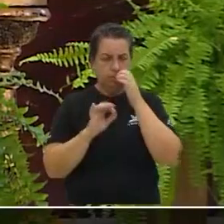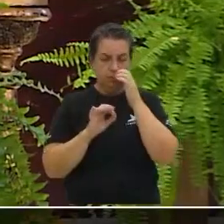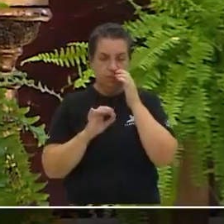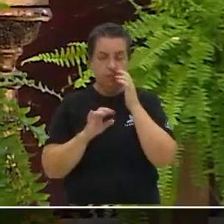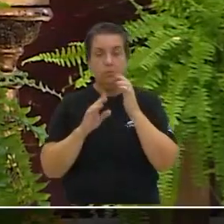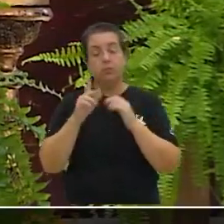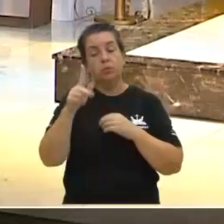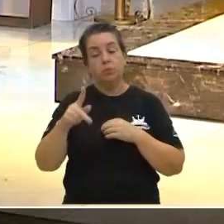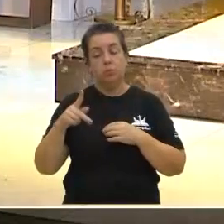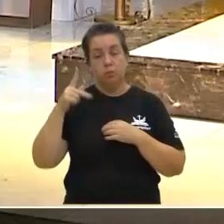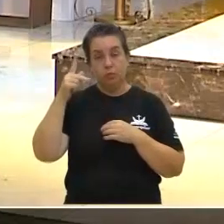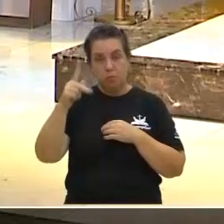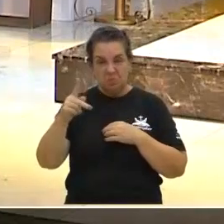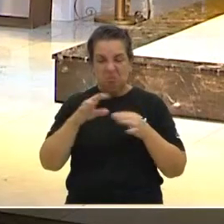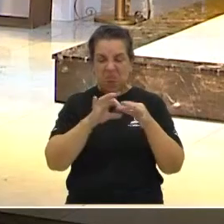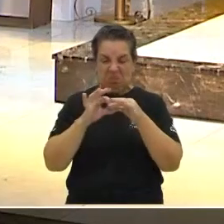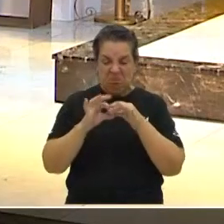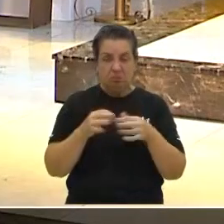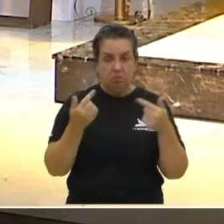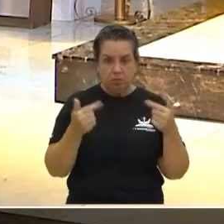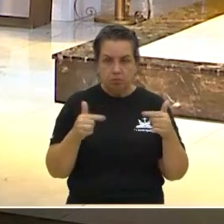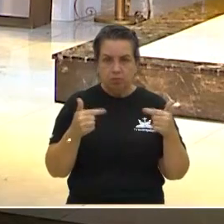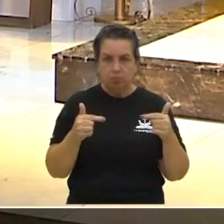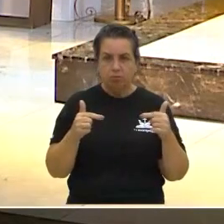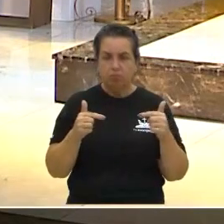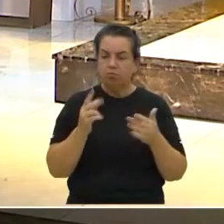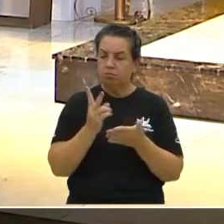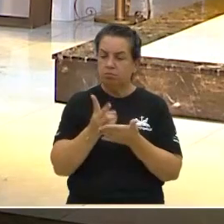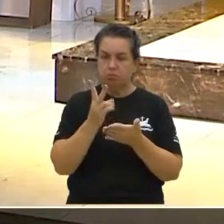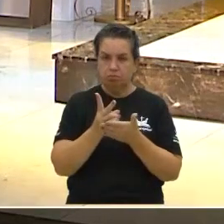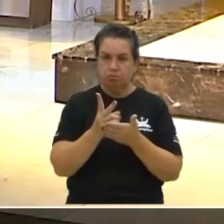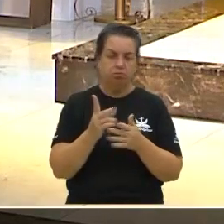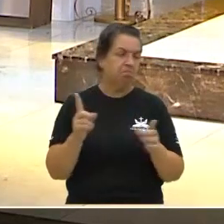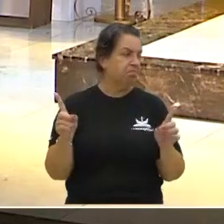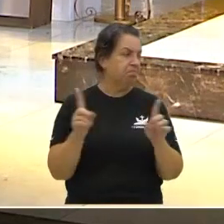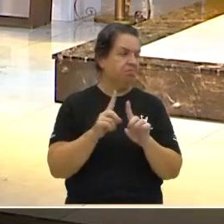Uma pastoral que não tem unidade não vai para frente.